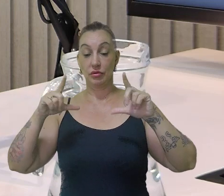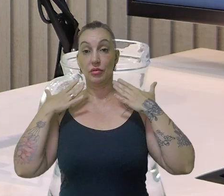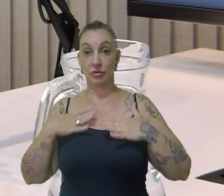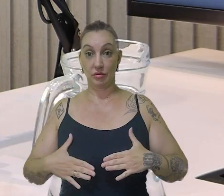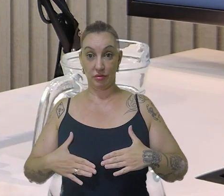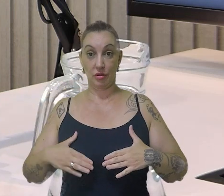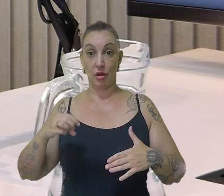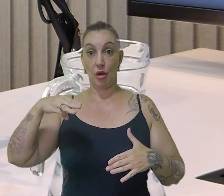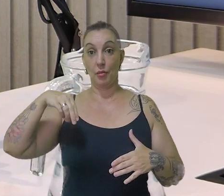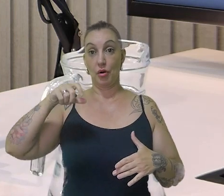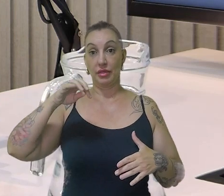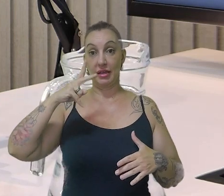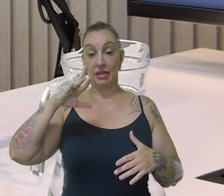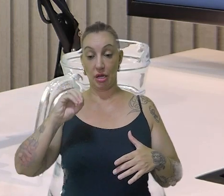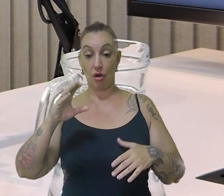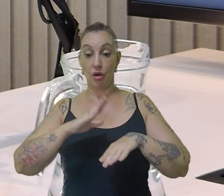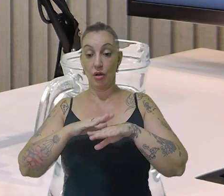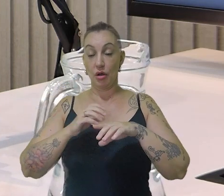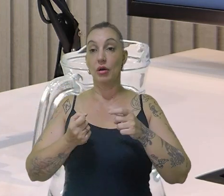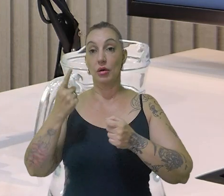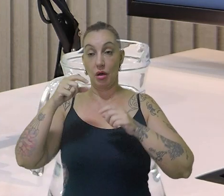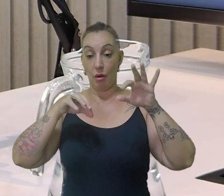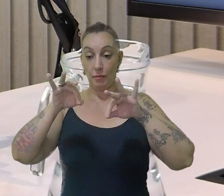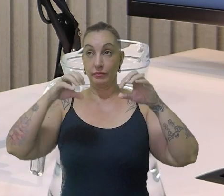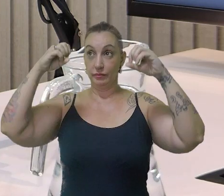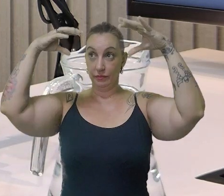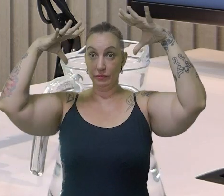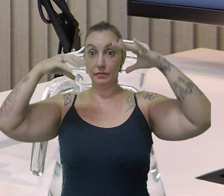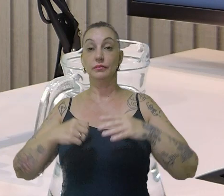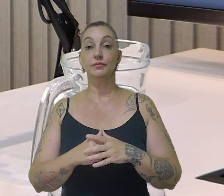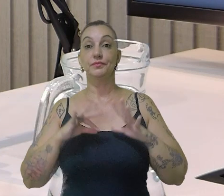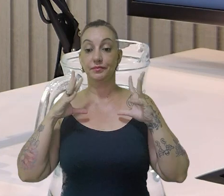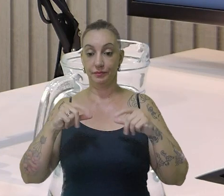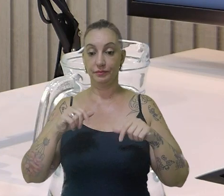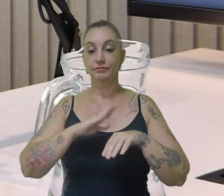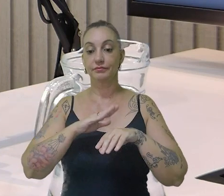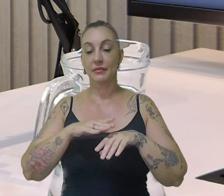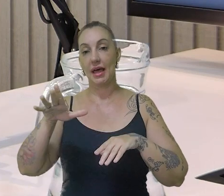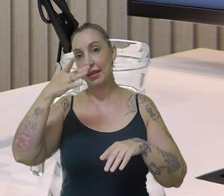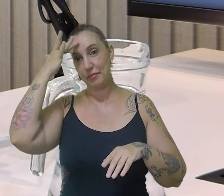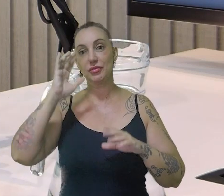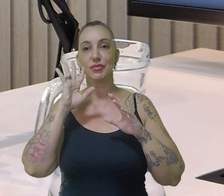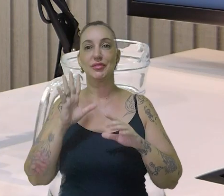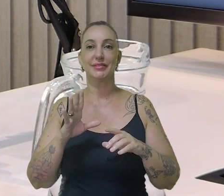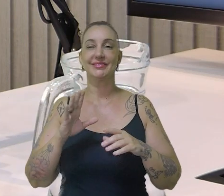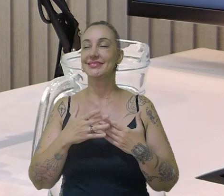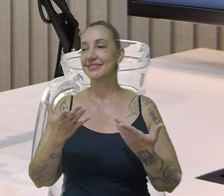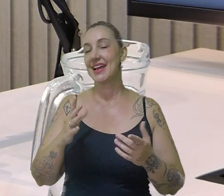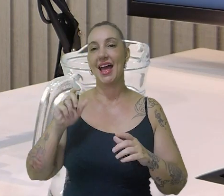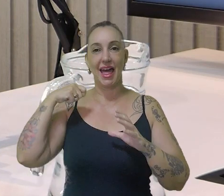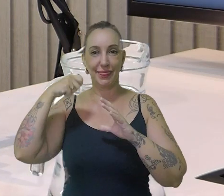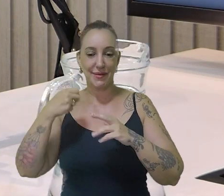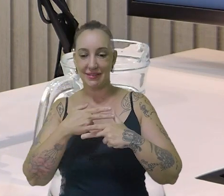eram do kéber montanheiro e eu operei algumas vezes a luz eh todo mundo operava tinha até gente do elenco que às vezes operava a